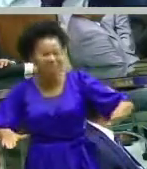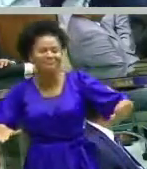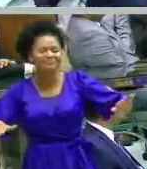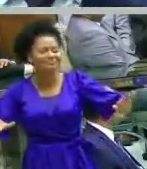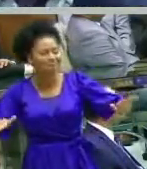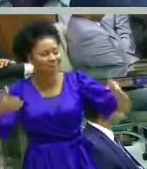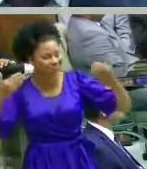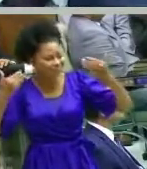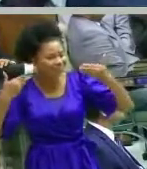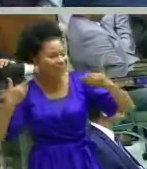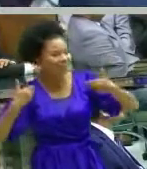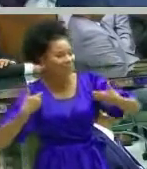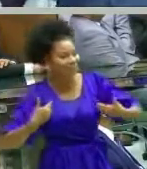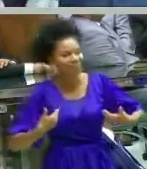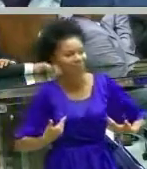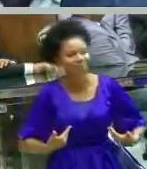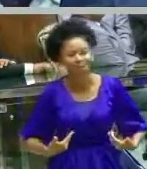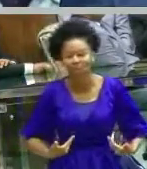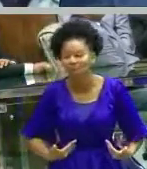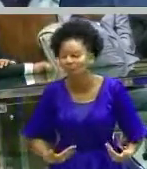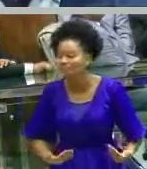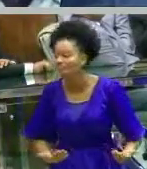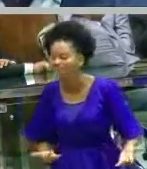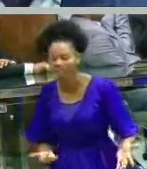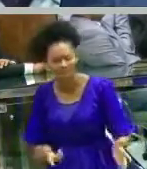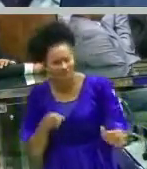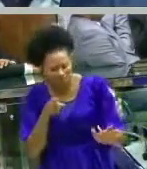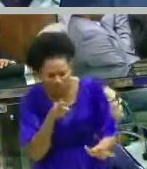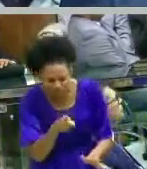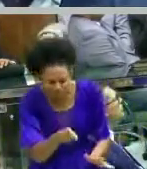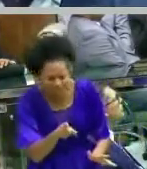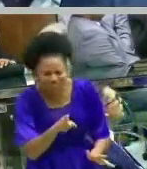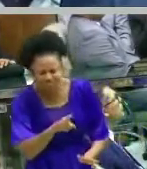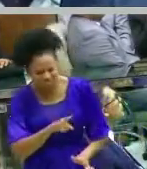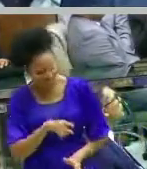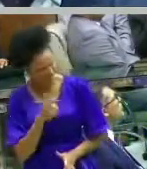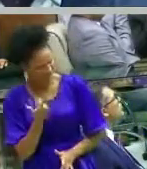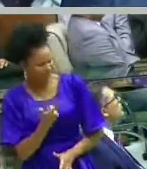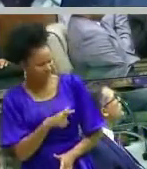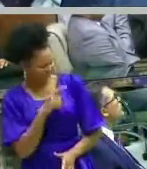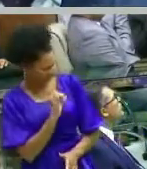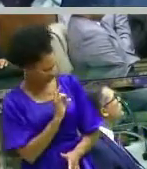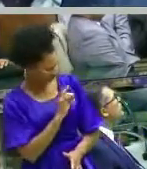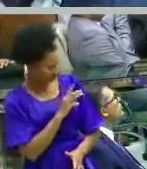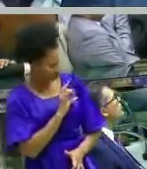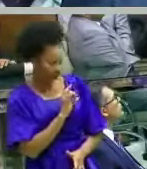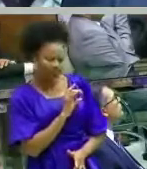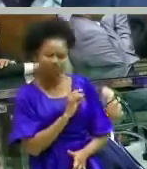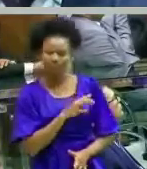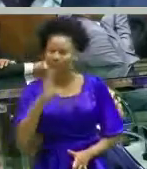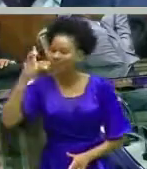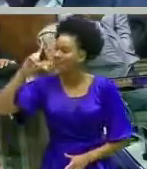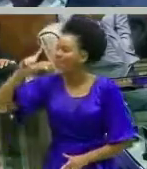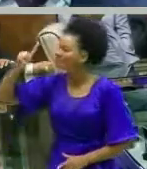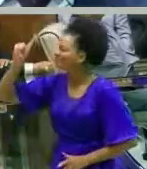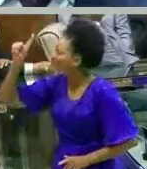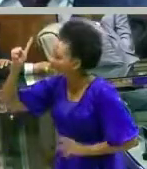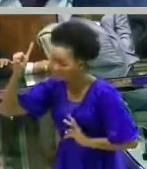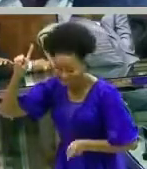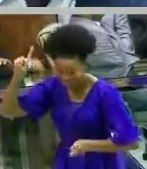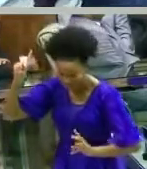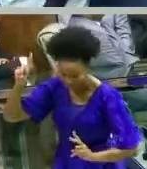fim. Não temas, porque sou contigo.